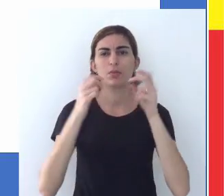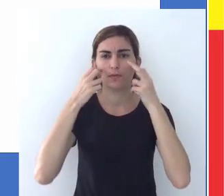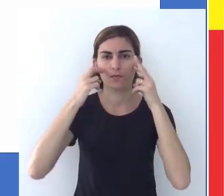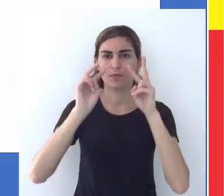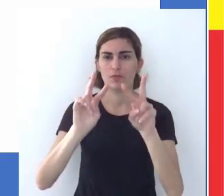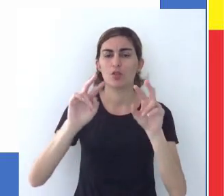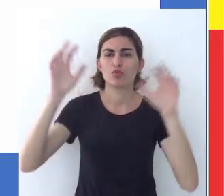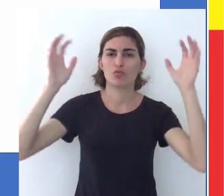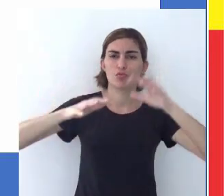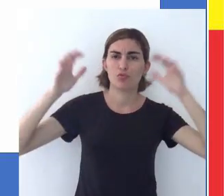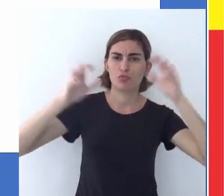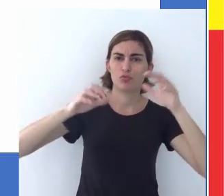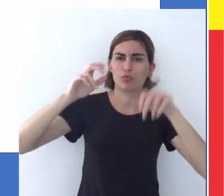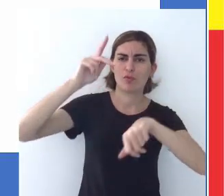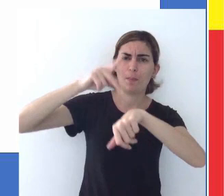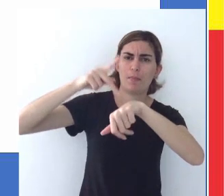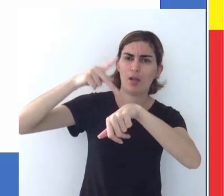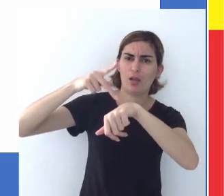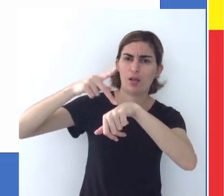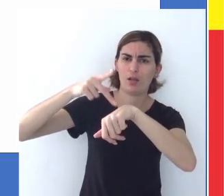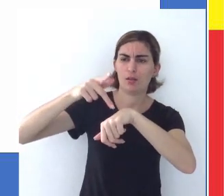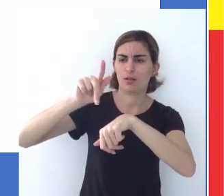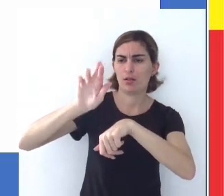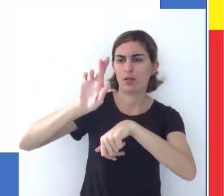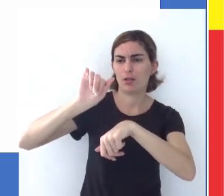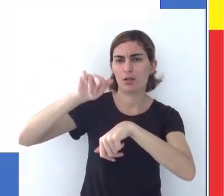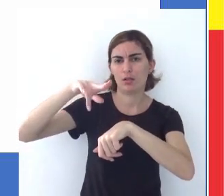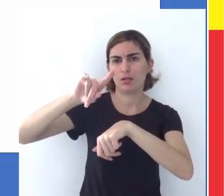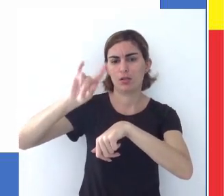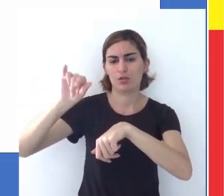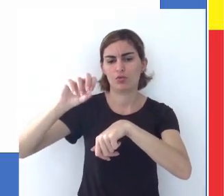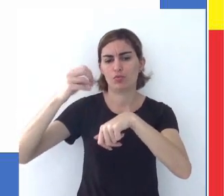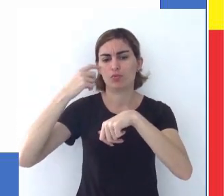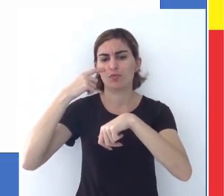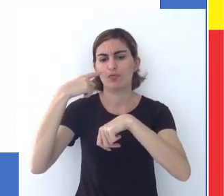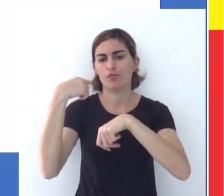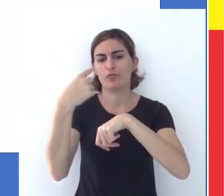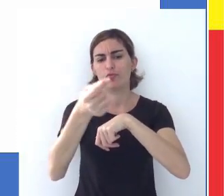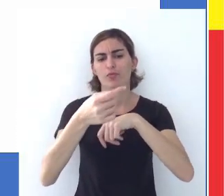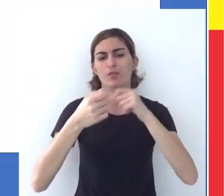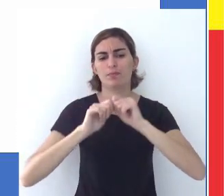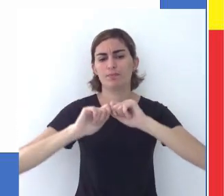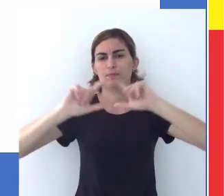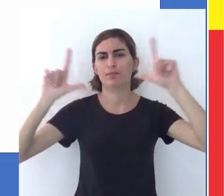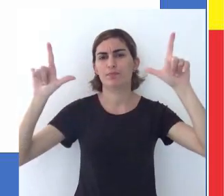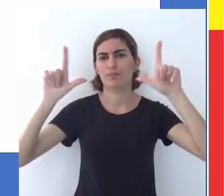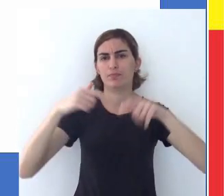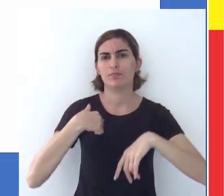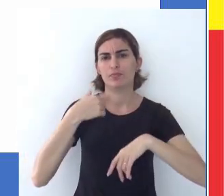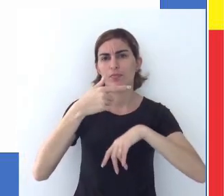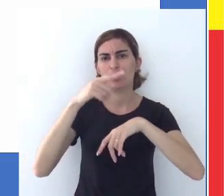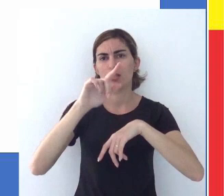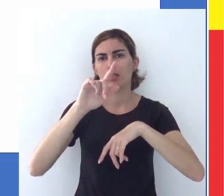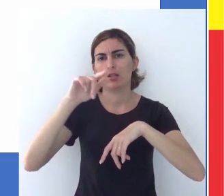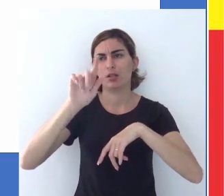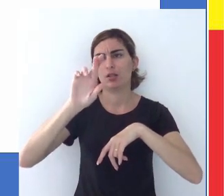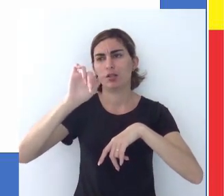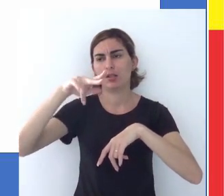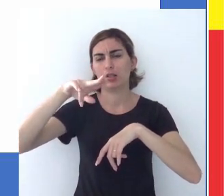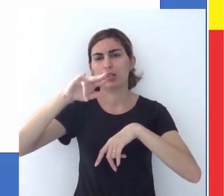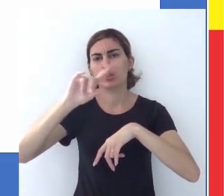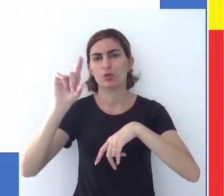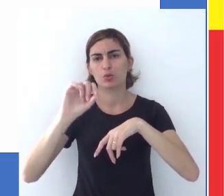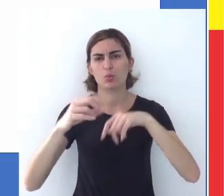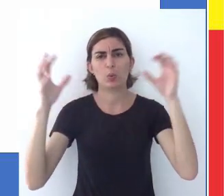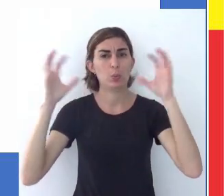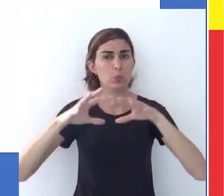a gente vai ver é a chuva de granizo. Tá? Então, como vocês veem aí na imagem, tá? Uma